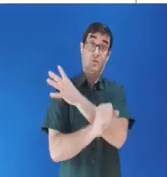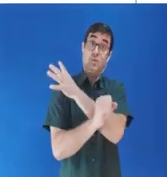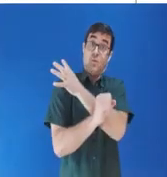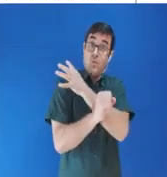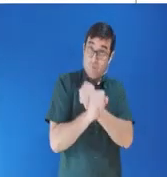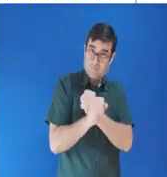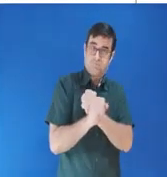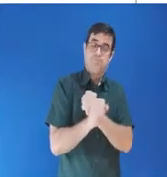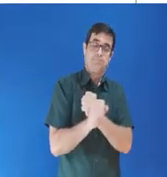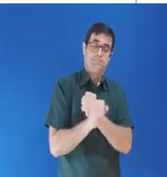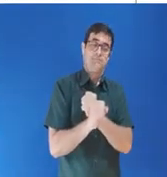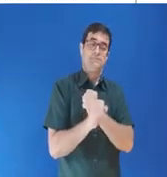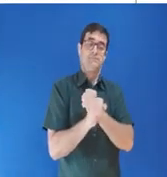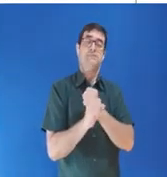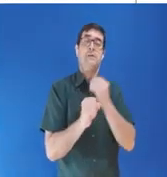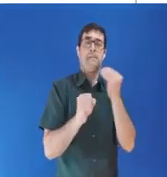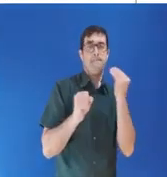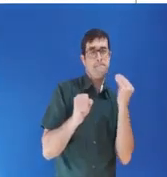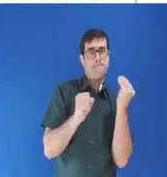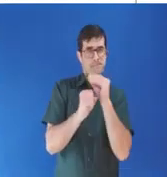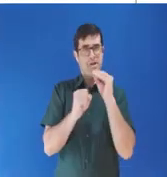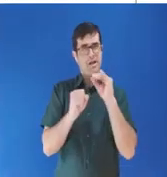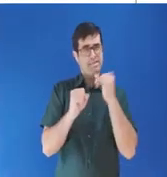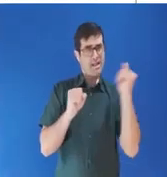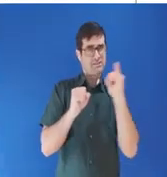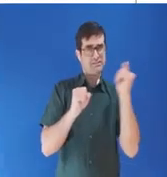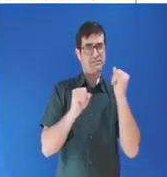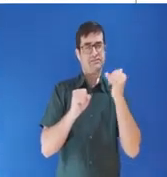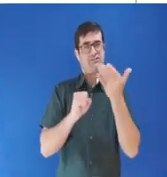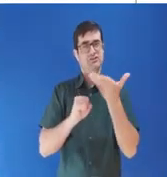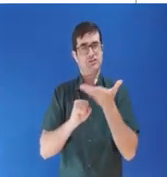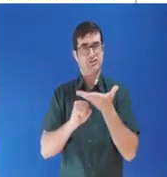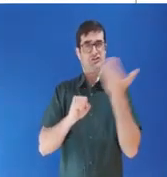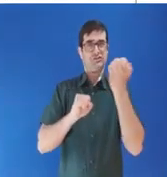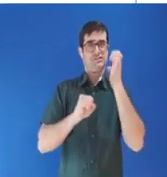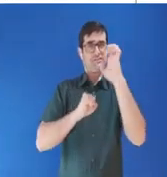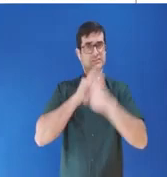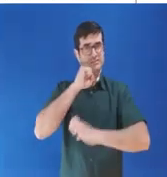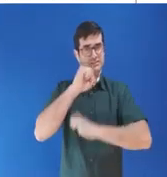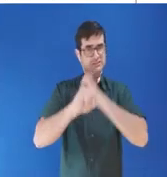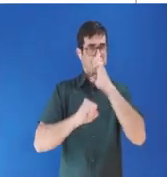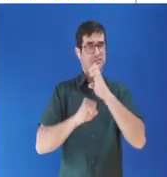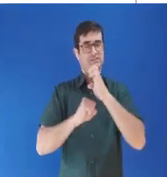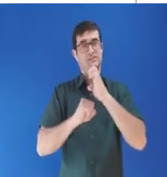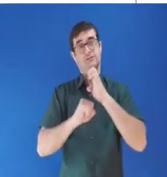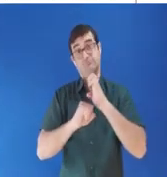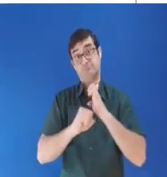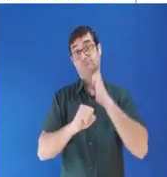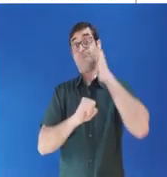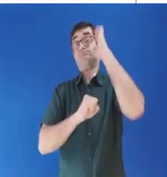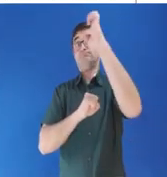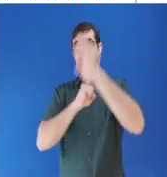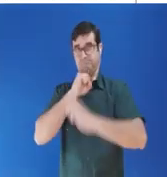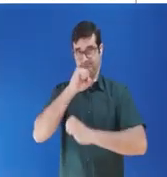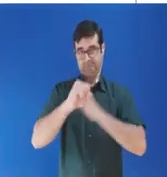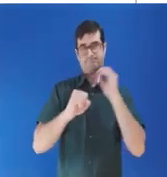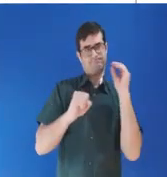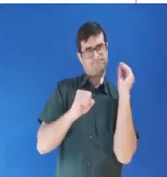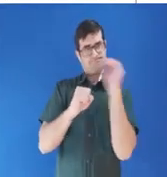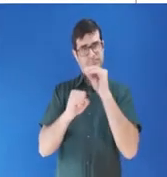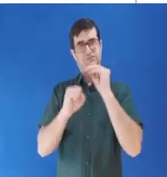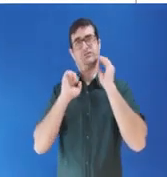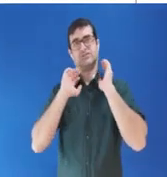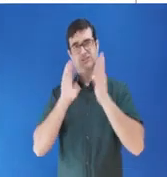uma repulsão, então eu preciso dar energia para forçar que aquele elétron vá para a eletrosfera de uma espécie